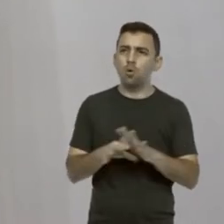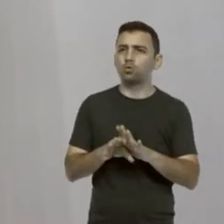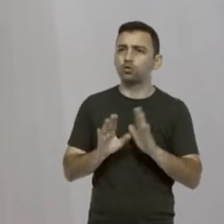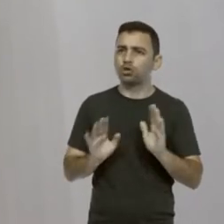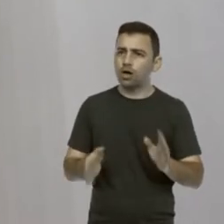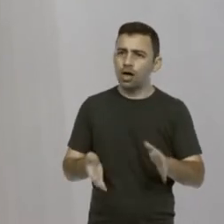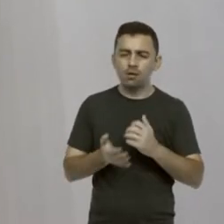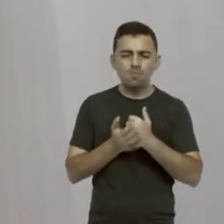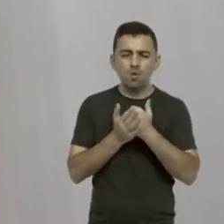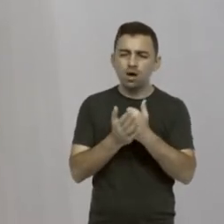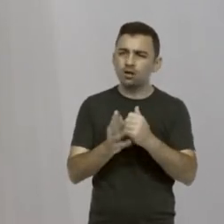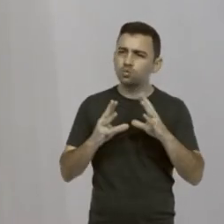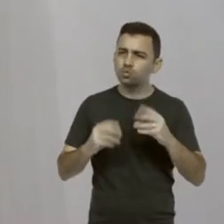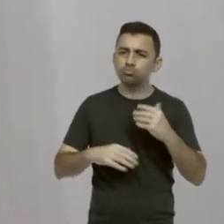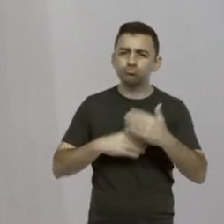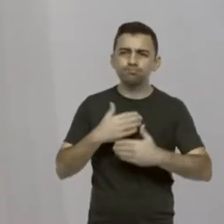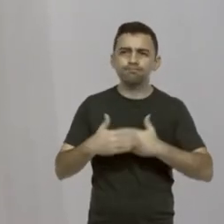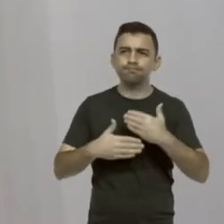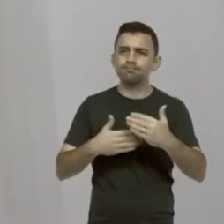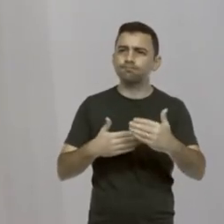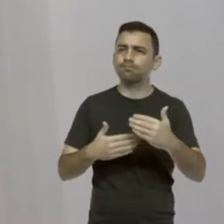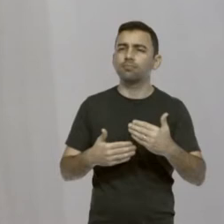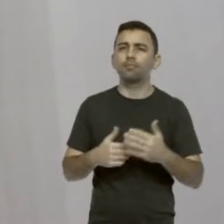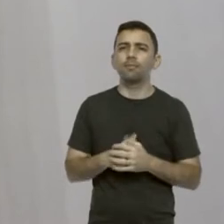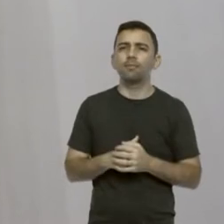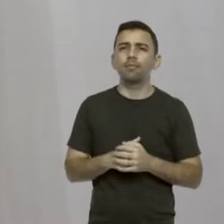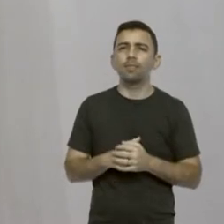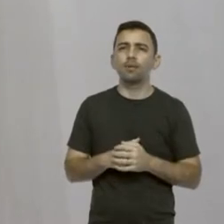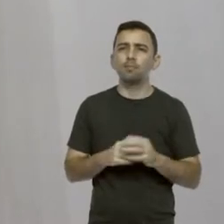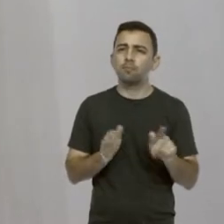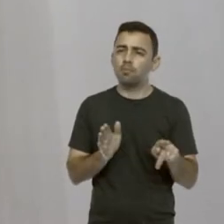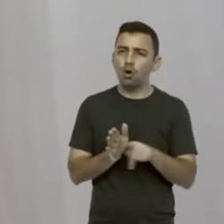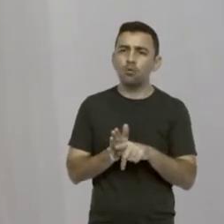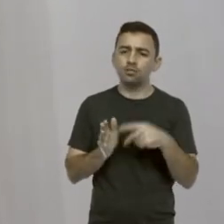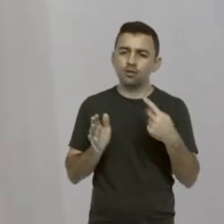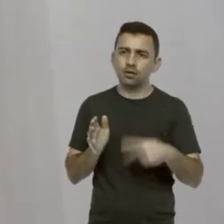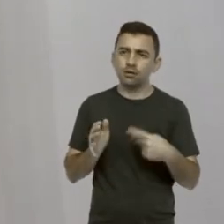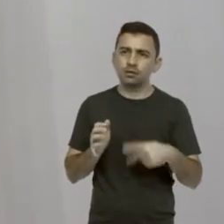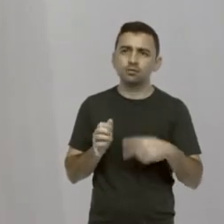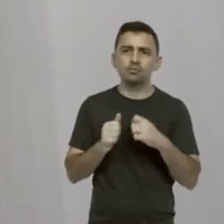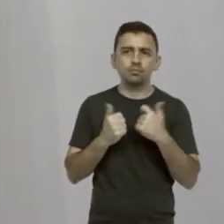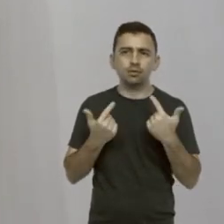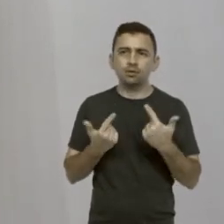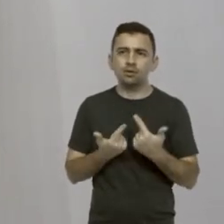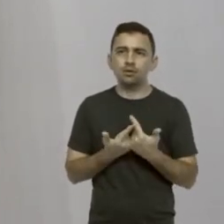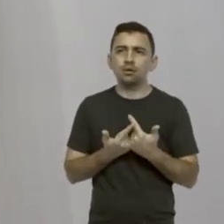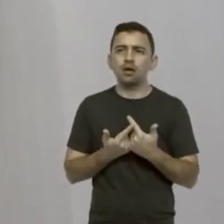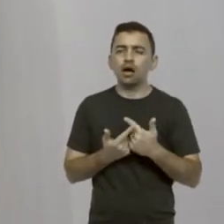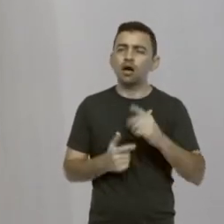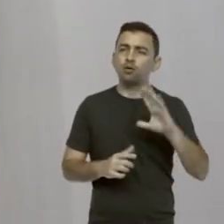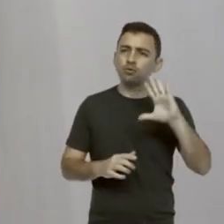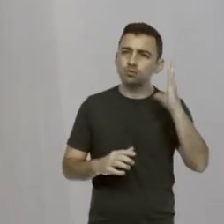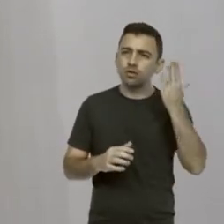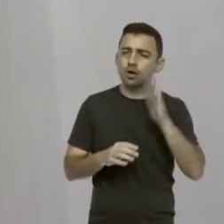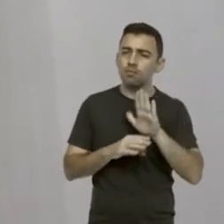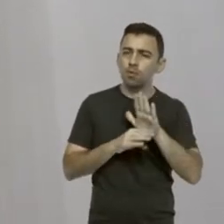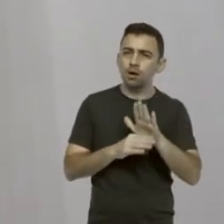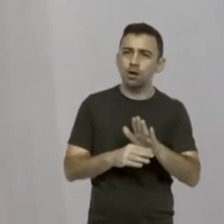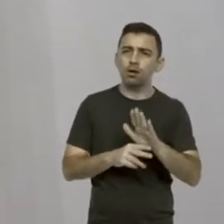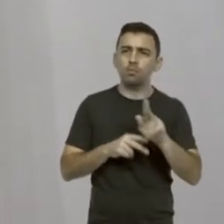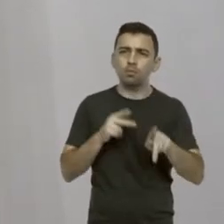os processos, todos os andamentos necessários para que as coisas aconteçam para o bem-estar do ser